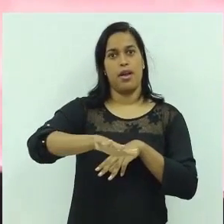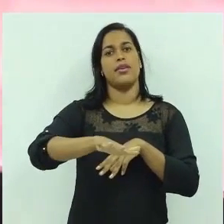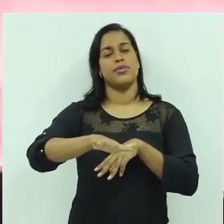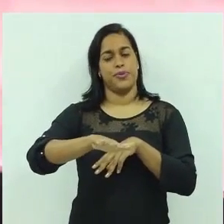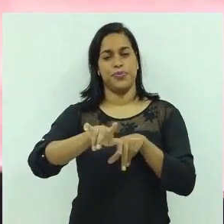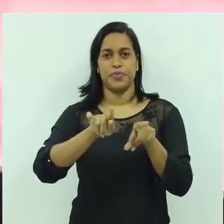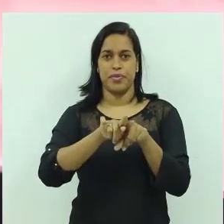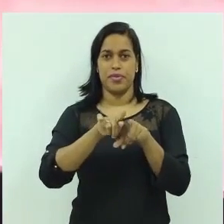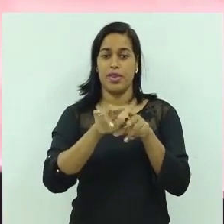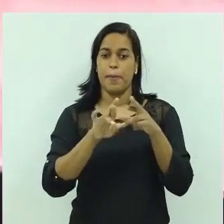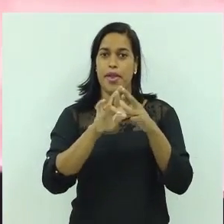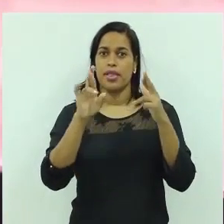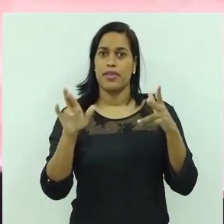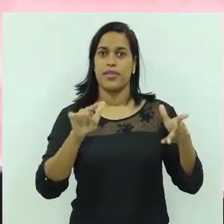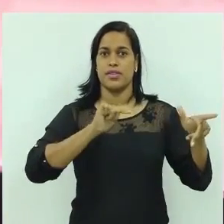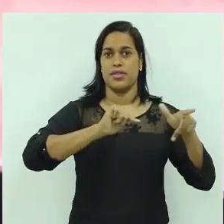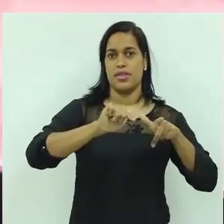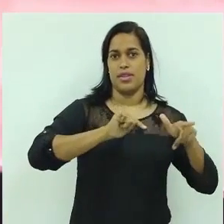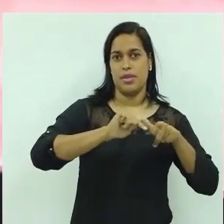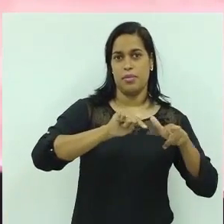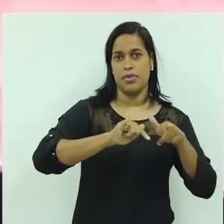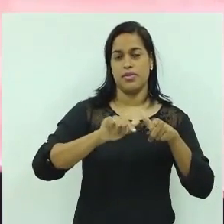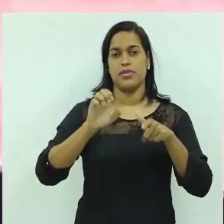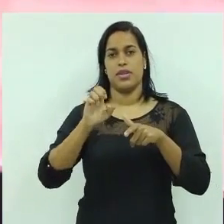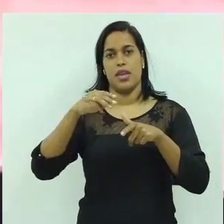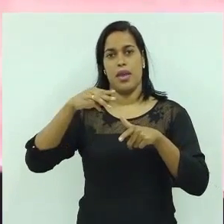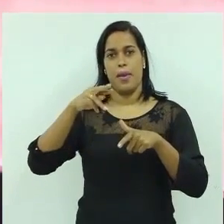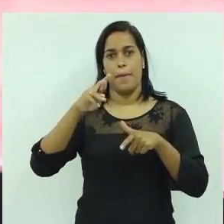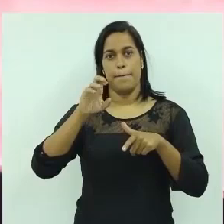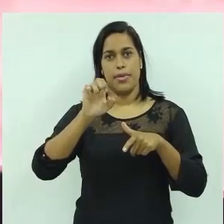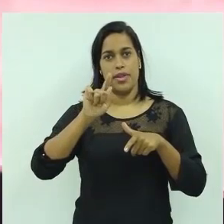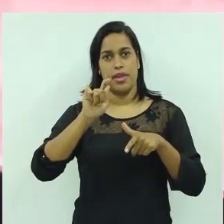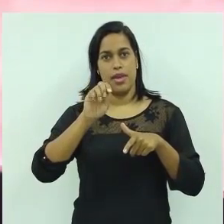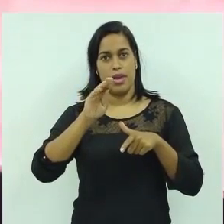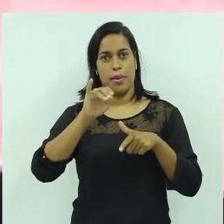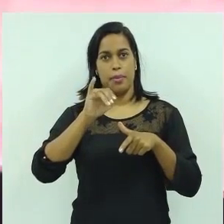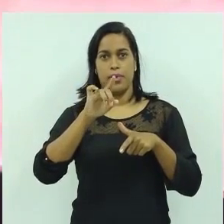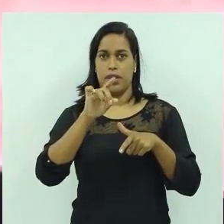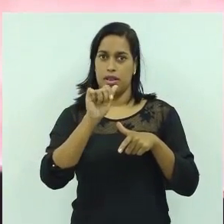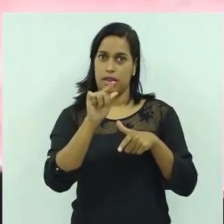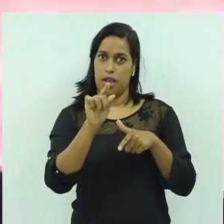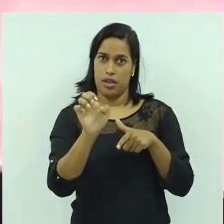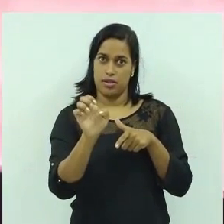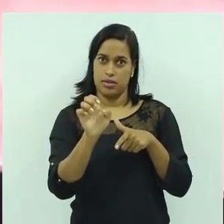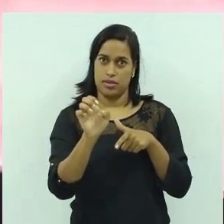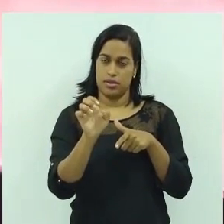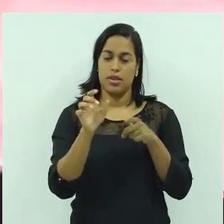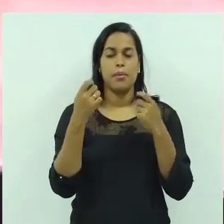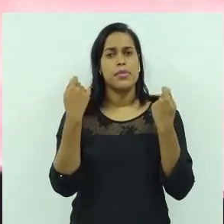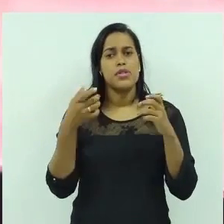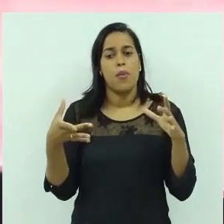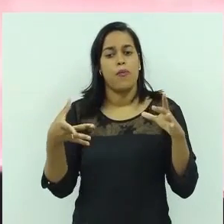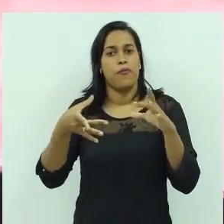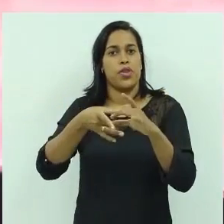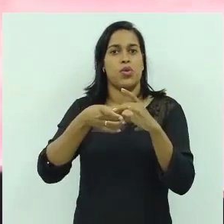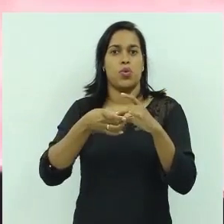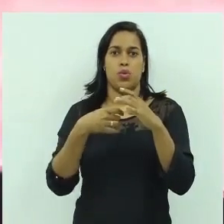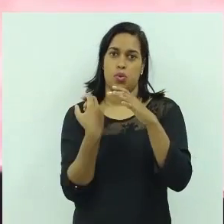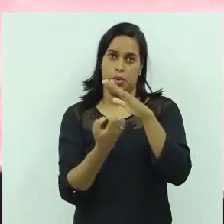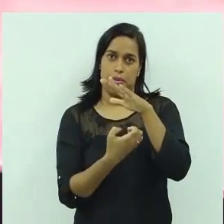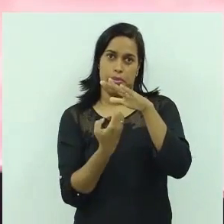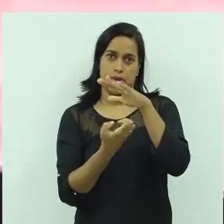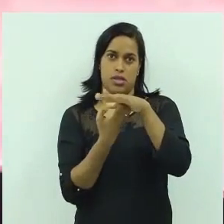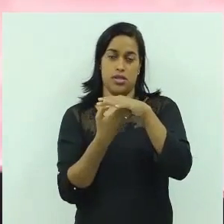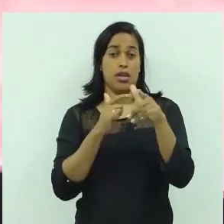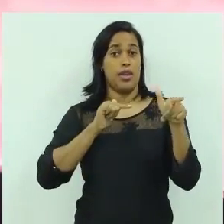e a diferença entre trabalhabilidade e empregabilidade. A empregabilidade gera-se um vínculo com a empresa e